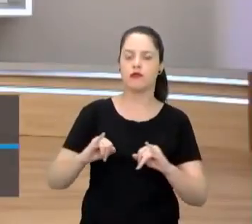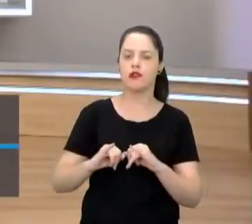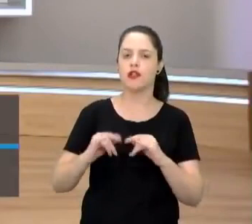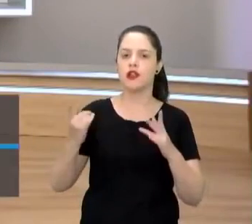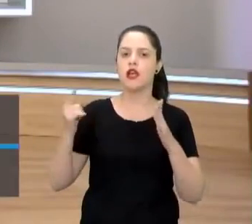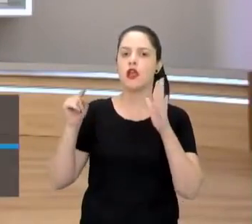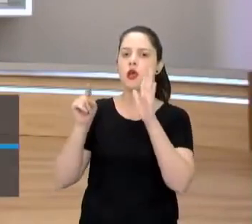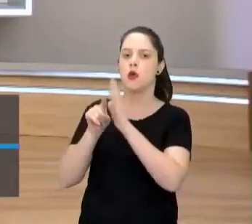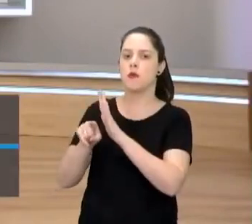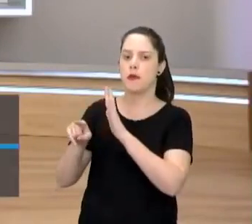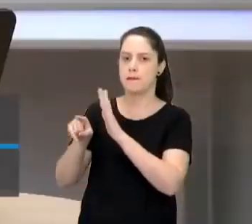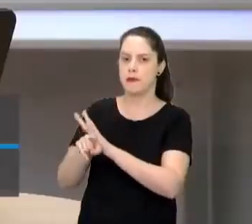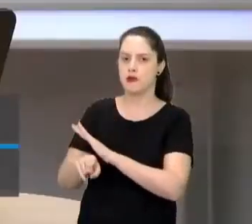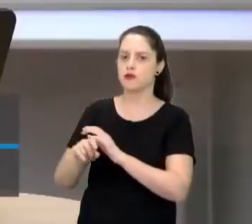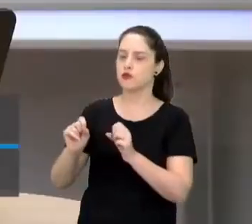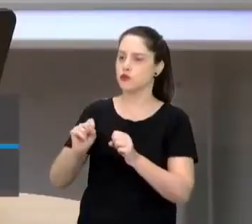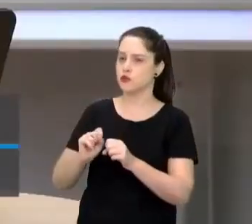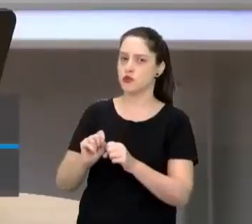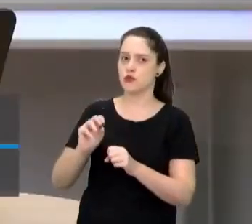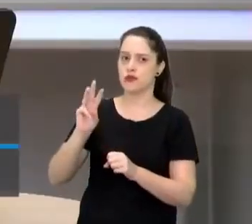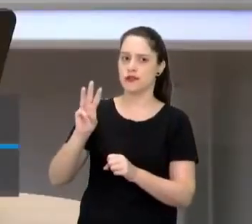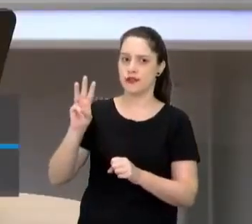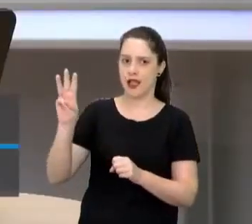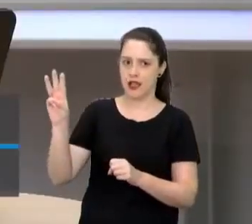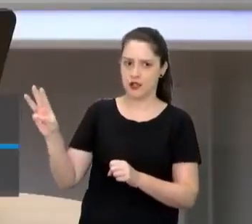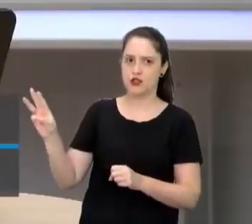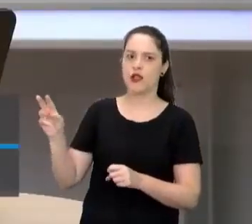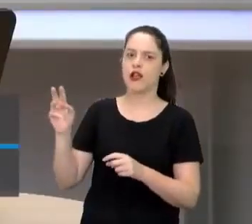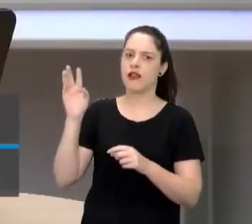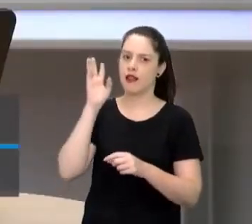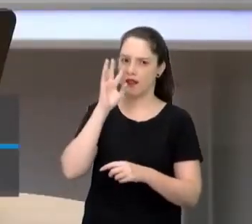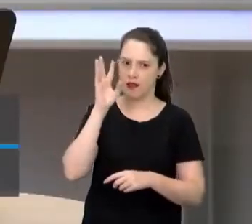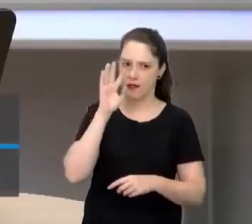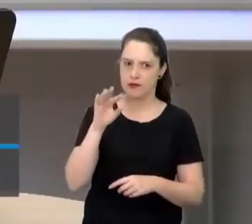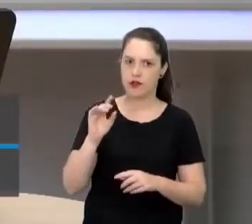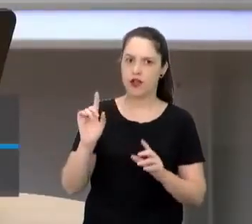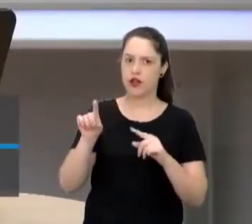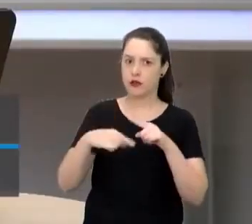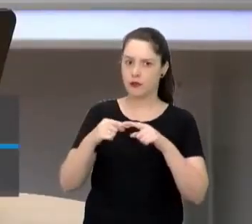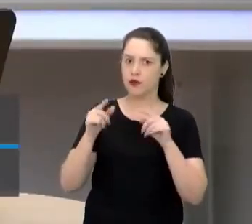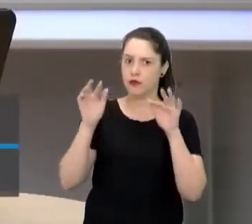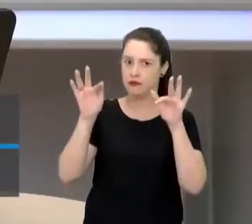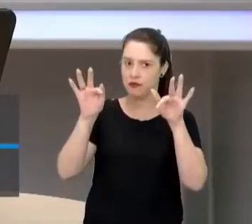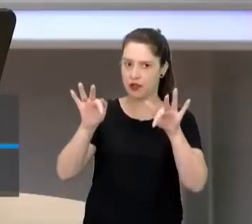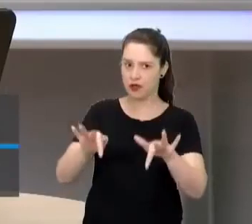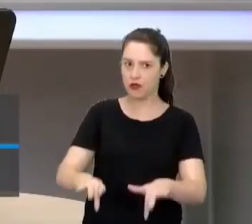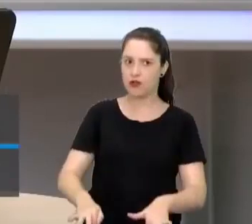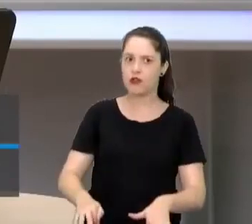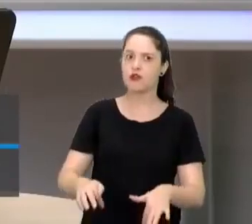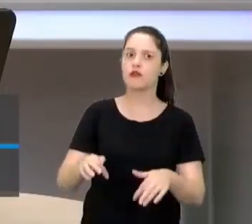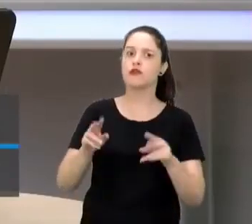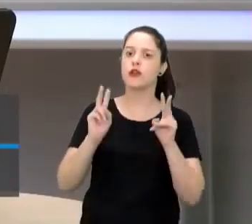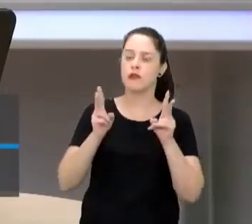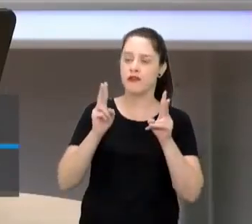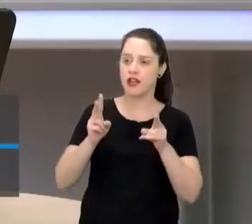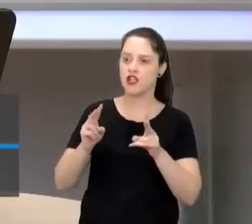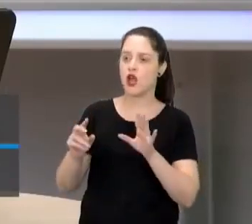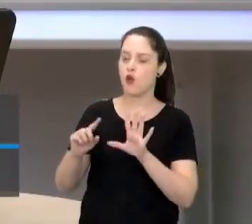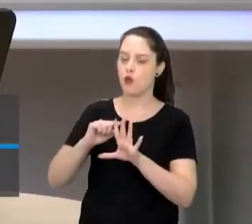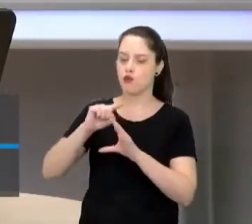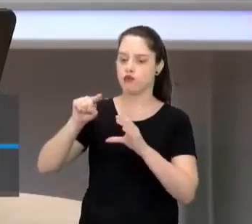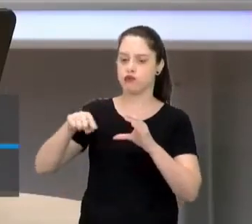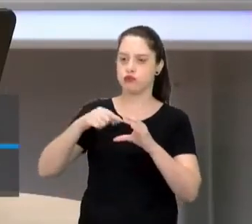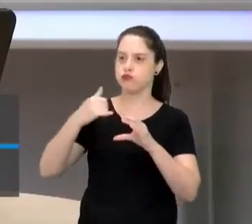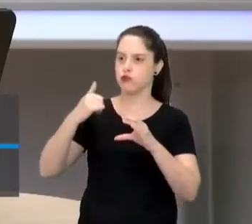receberam aí o link do site do programa do Ensino Integral. A gente, no final dessa formação, a gente vai deixar também um QR Code para vocês. Então,